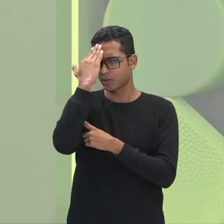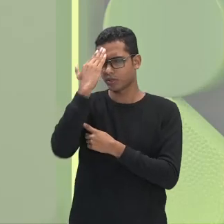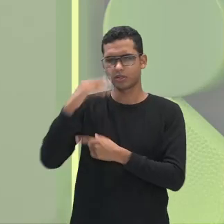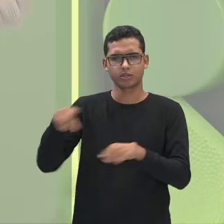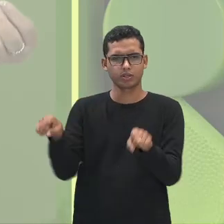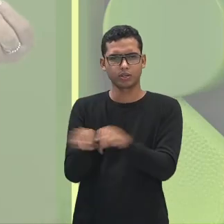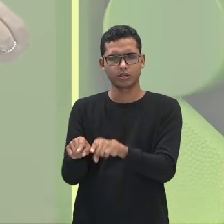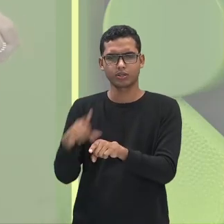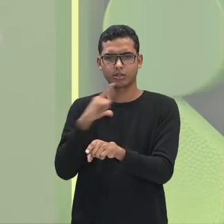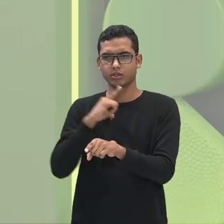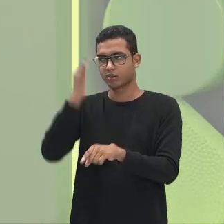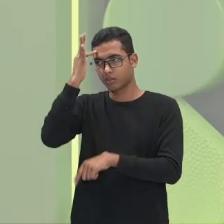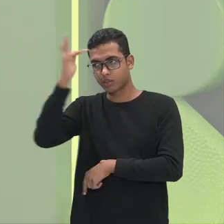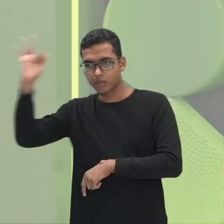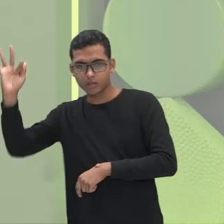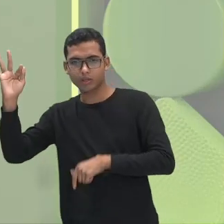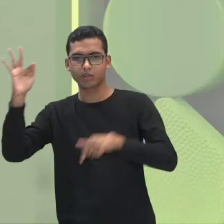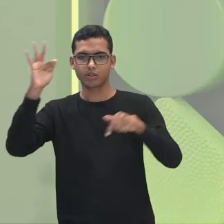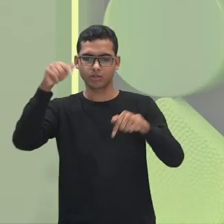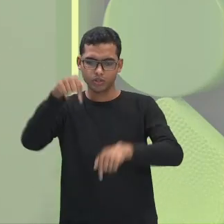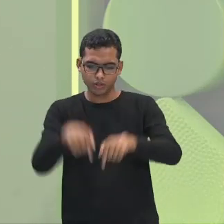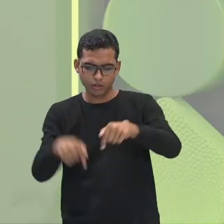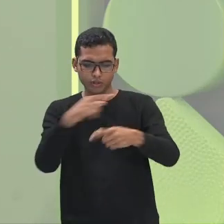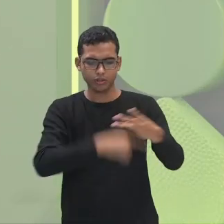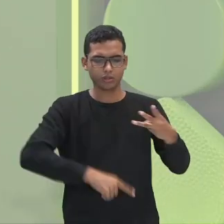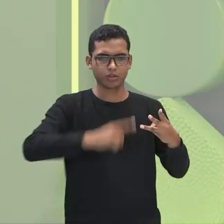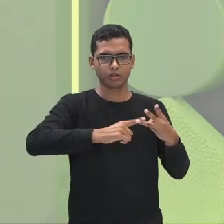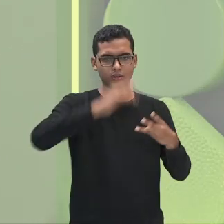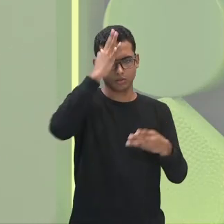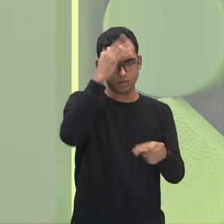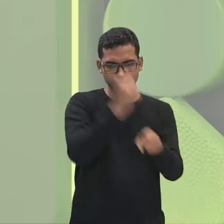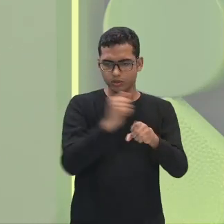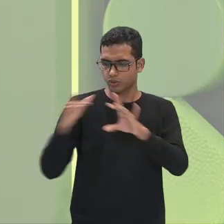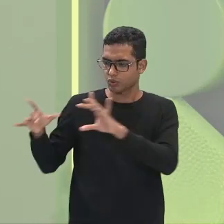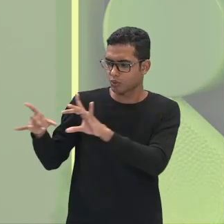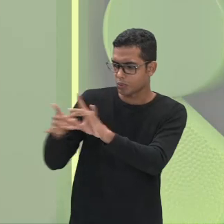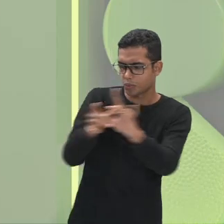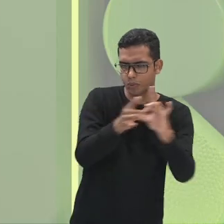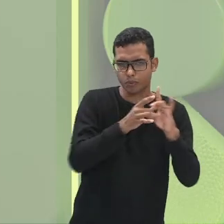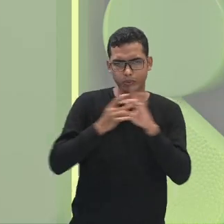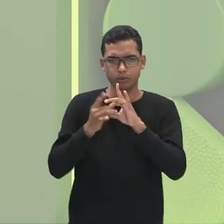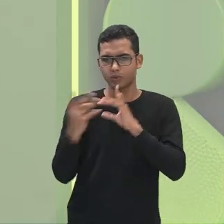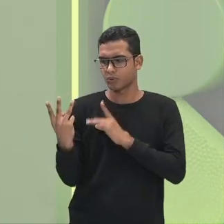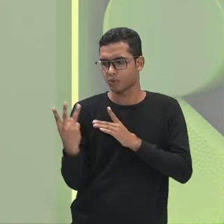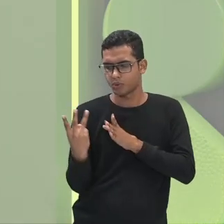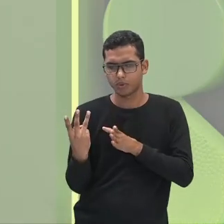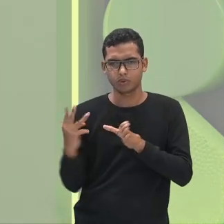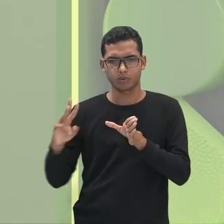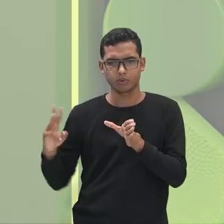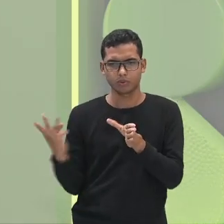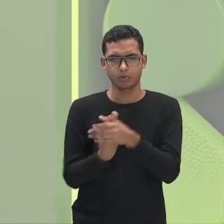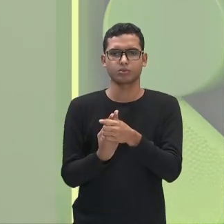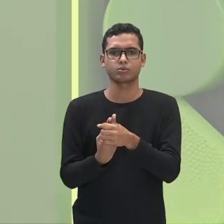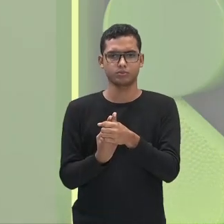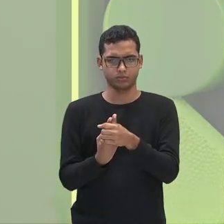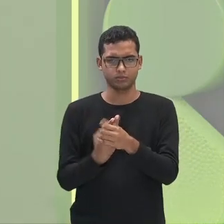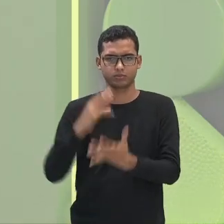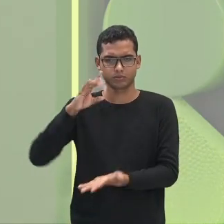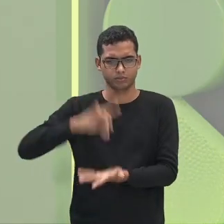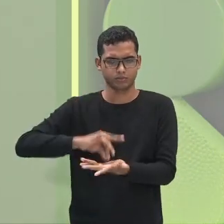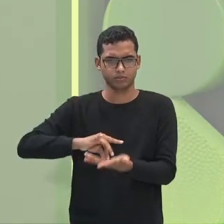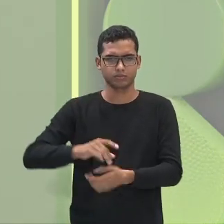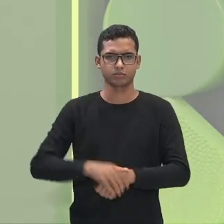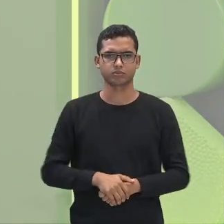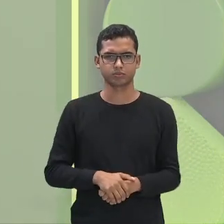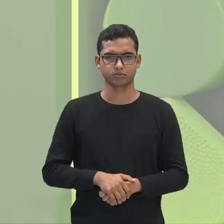envolver com a filosofia, com a química e a física, as três entrelaçadas.